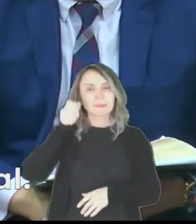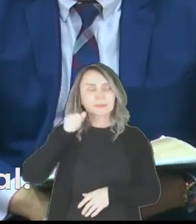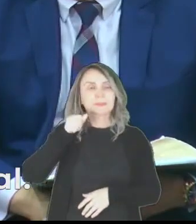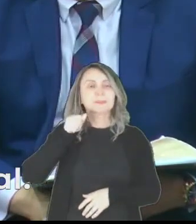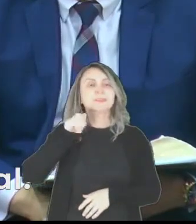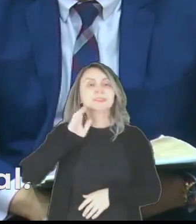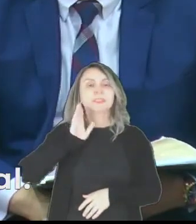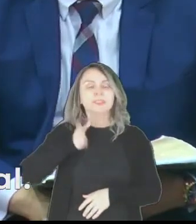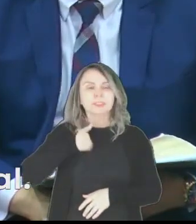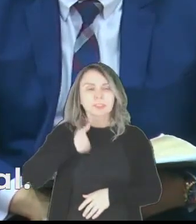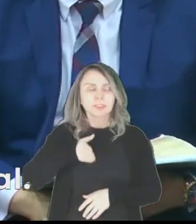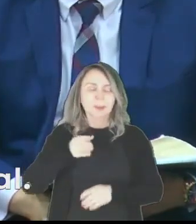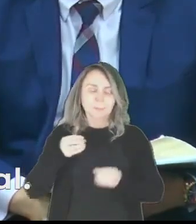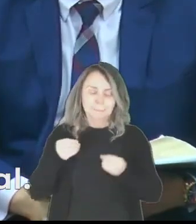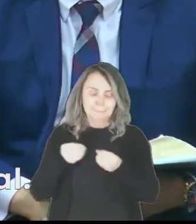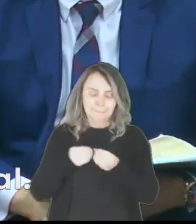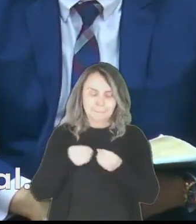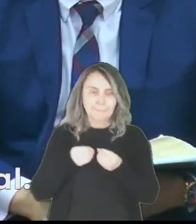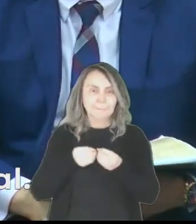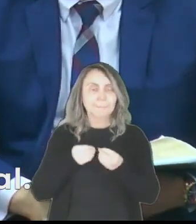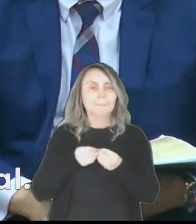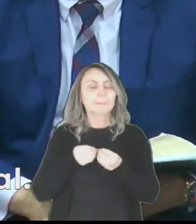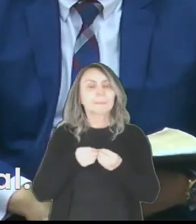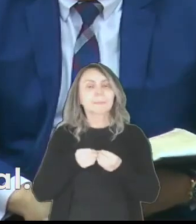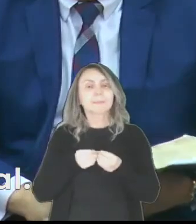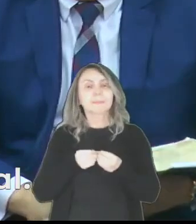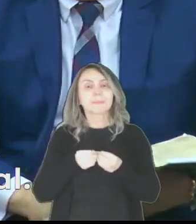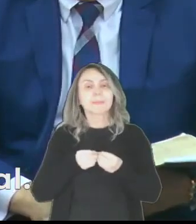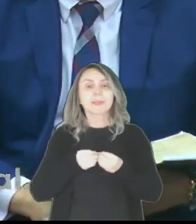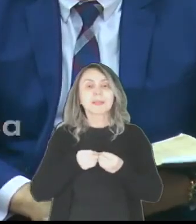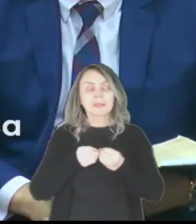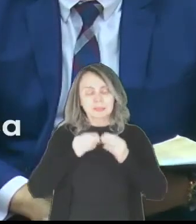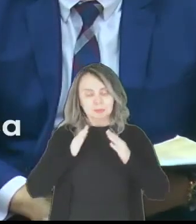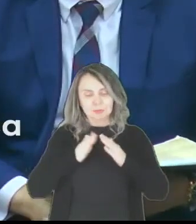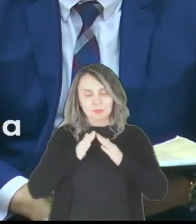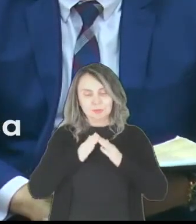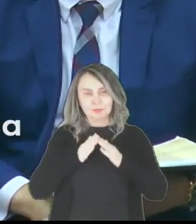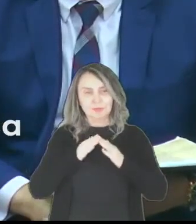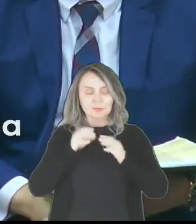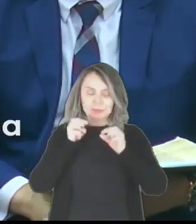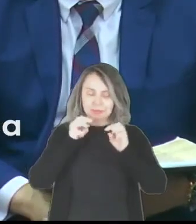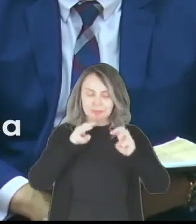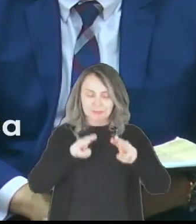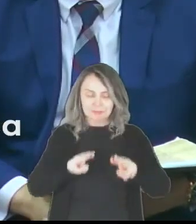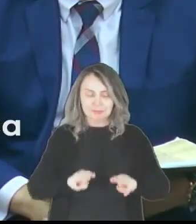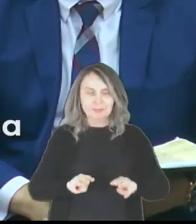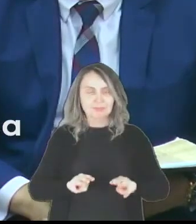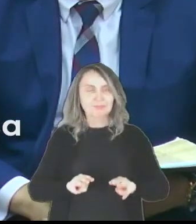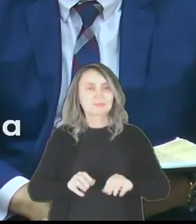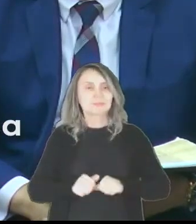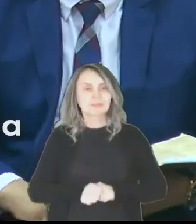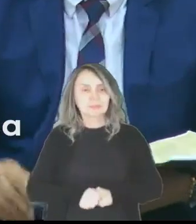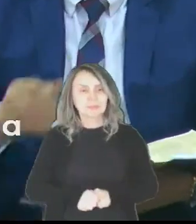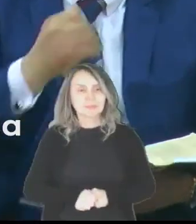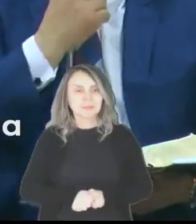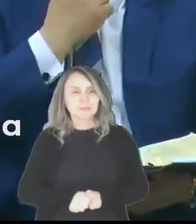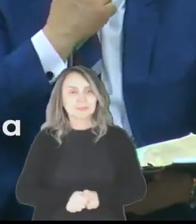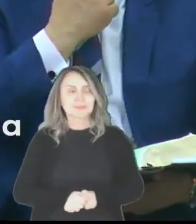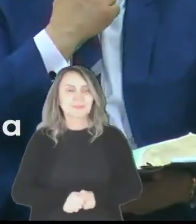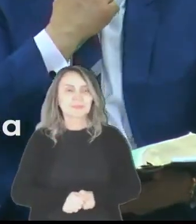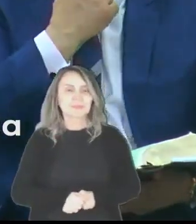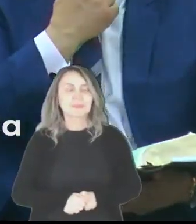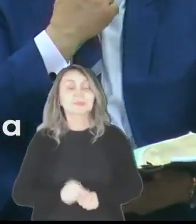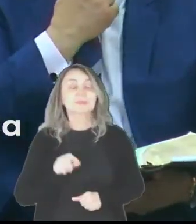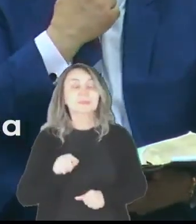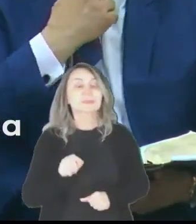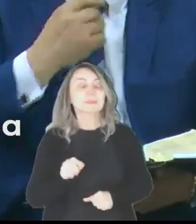redor de quê, irmão? O orvalho caía ao redor de quê? Do arraial. Prossiga. E alçando-se o orvalho, quer dizer,